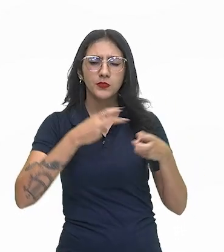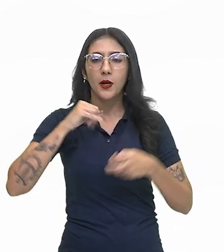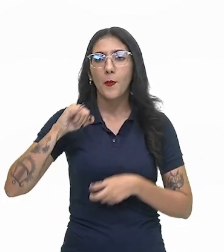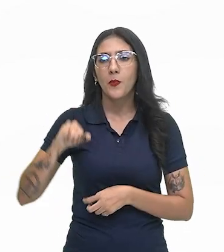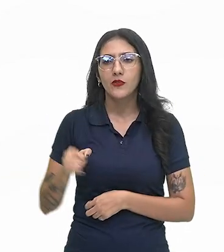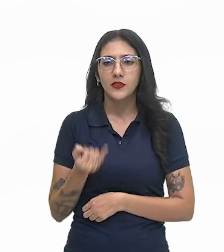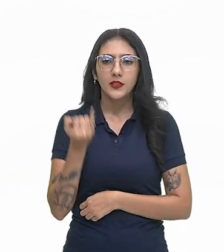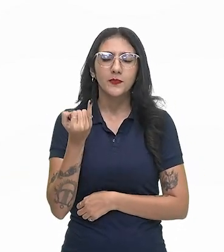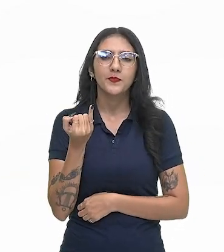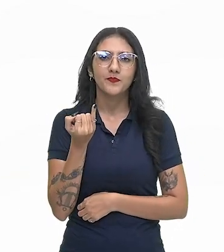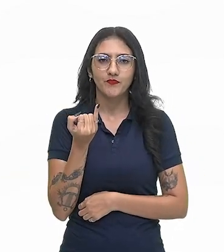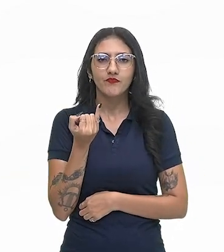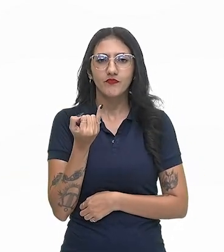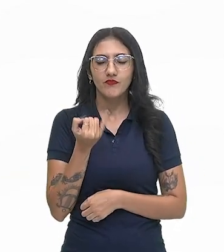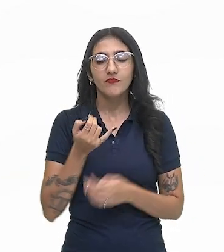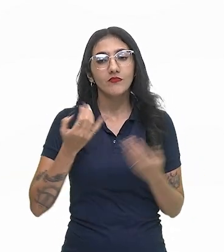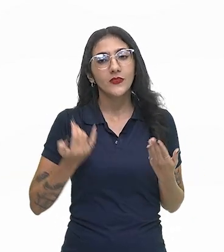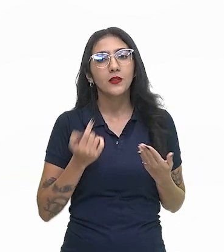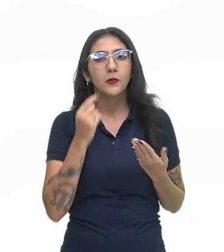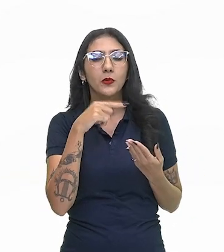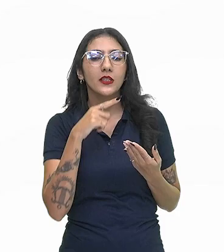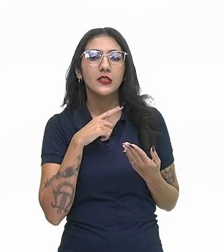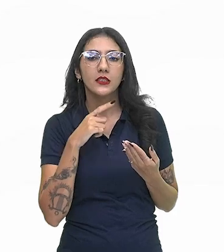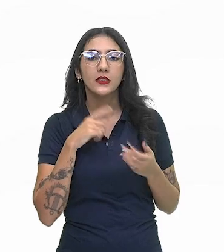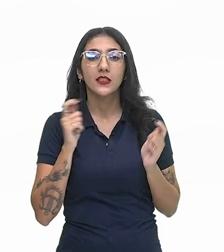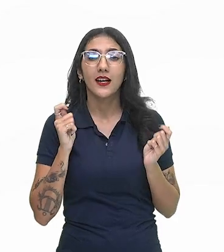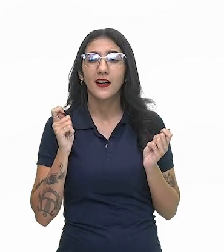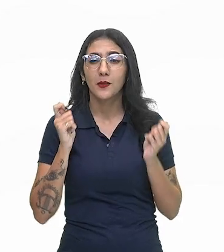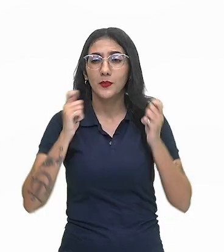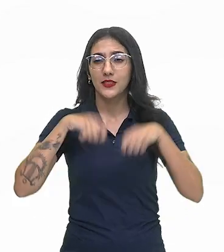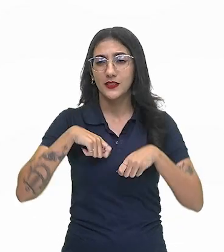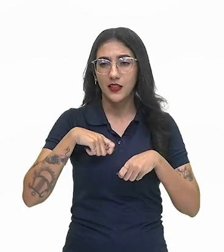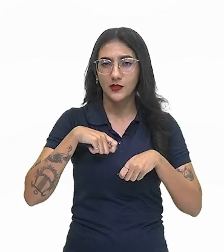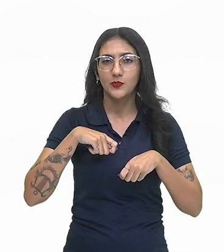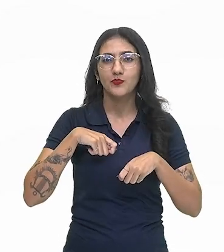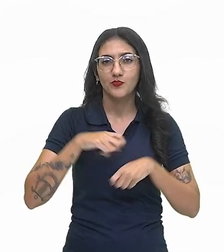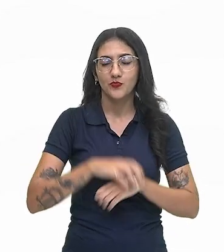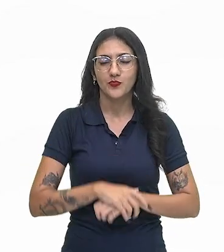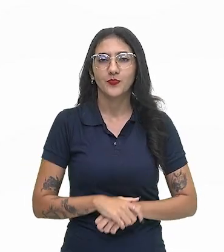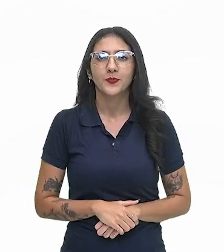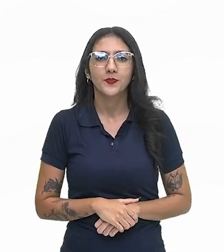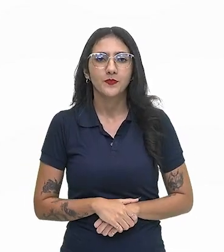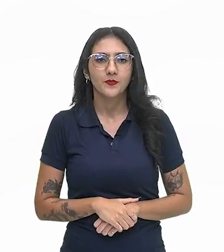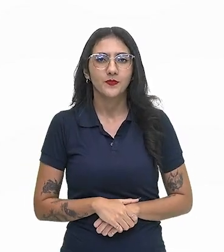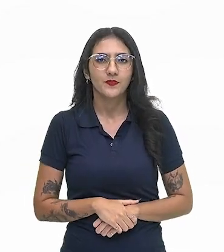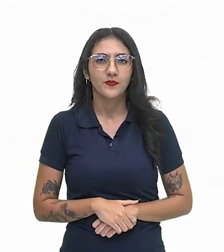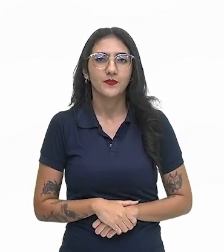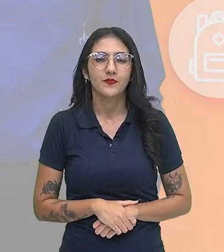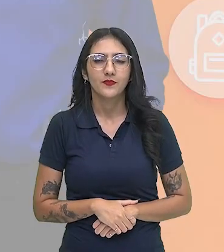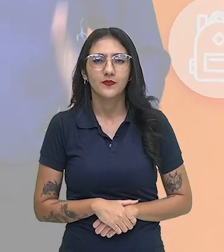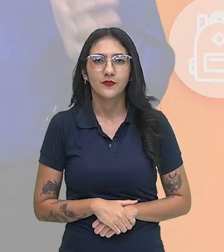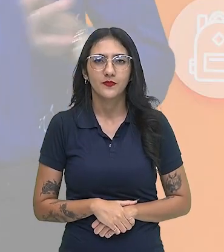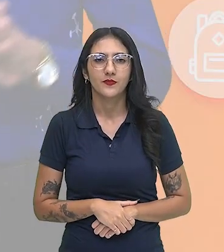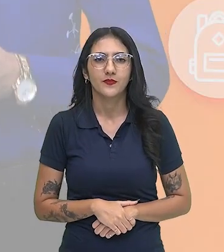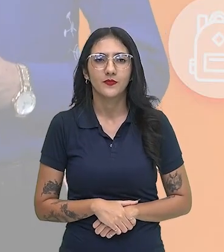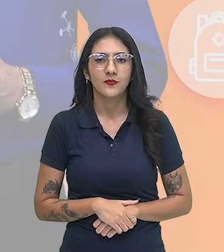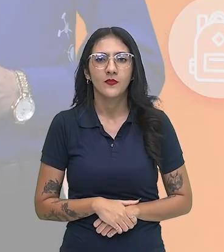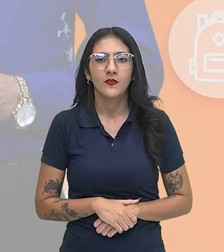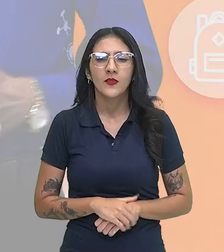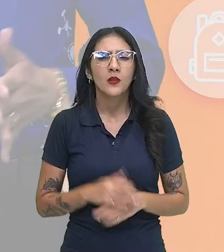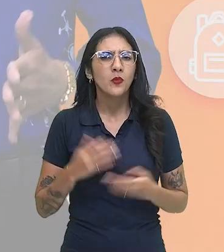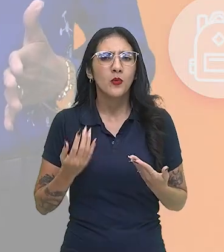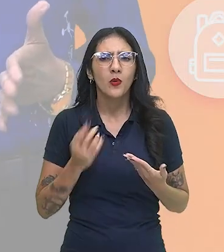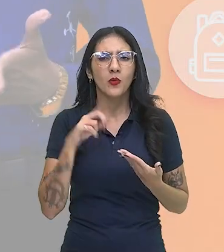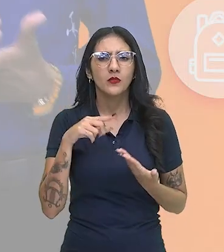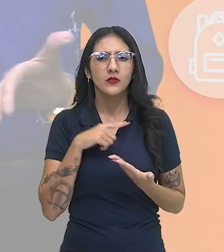que se chama grande potencial estratégico. E o primeiro passo que foi